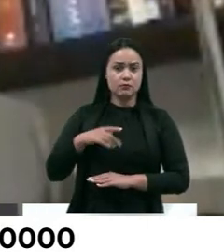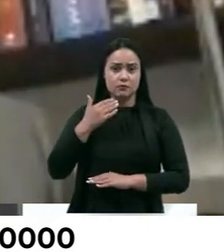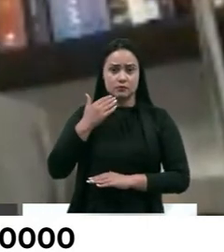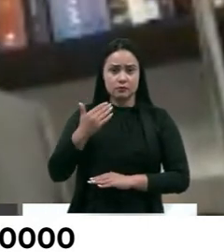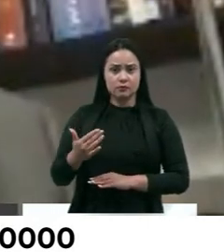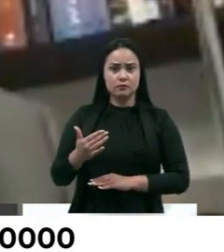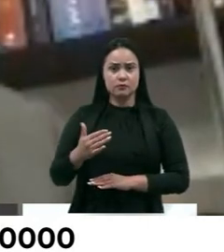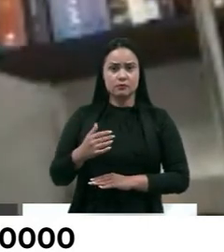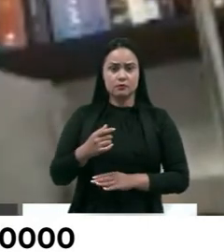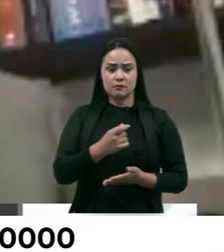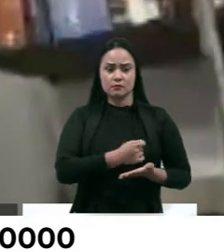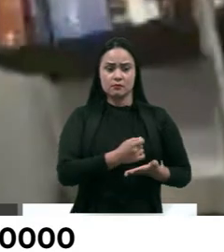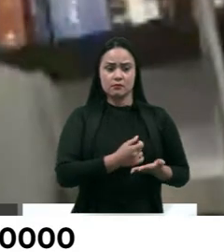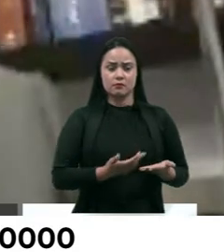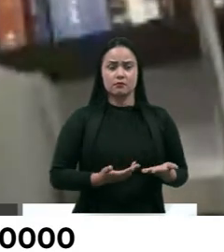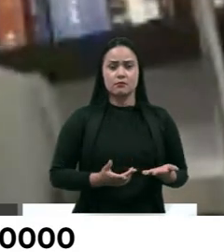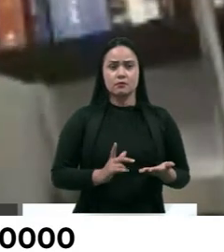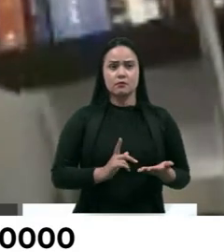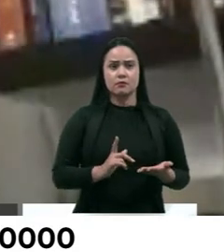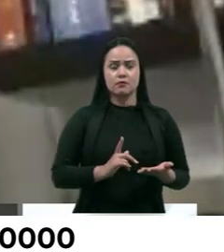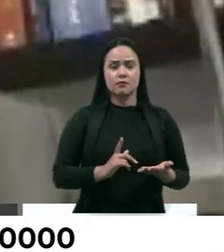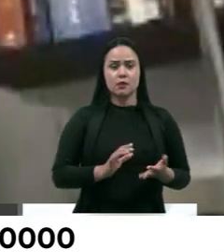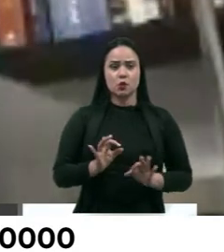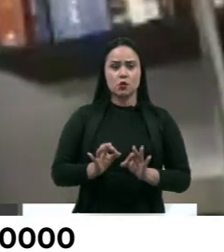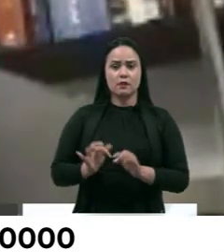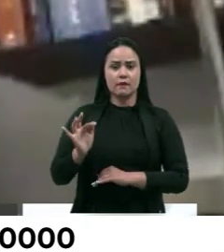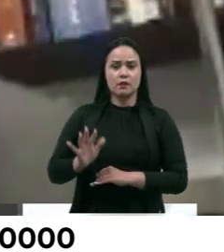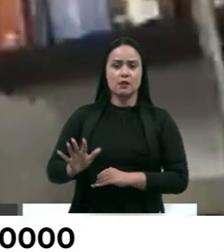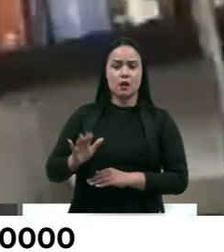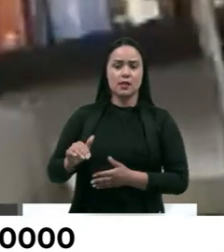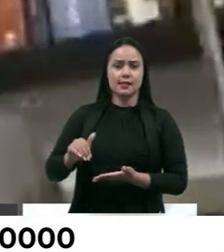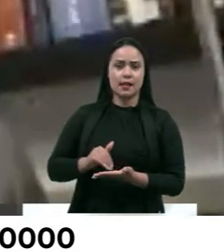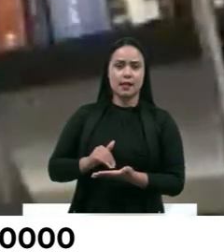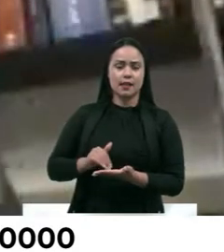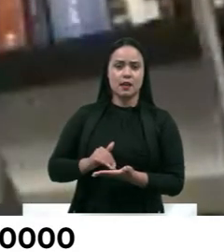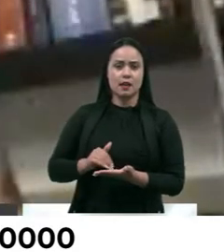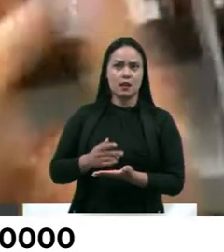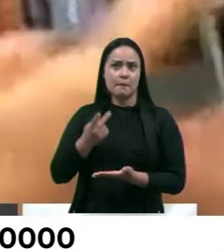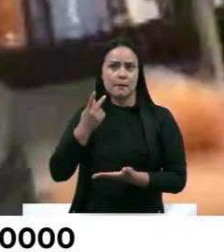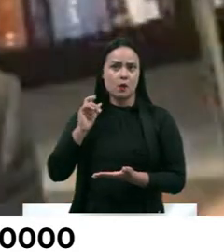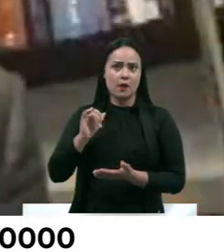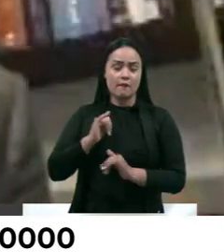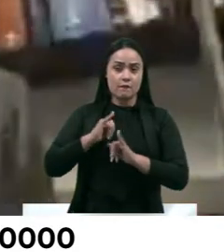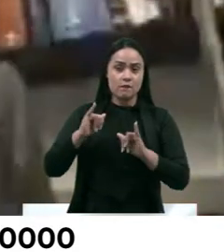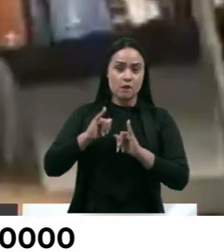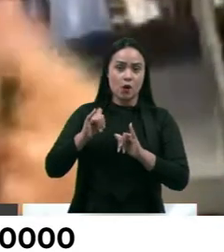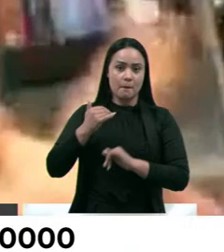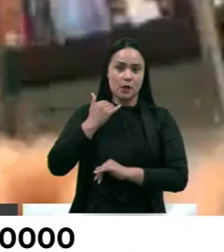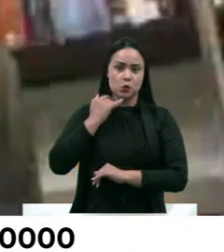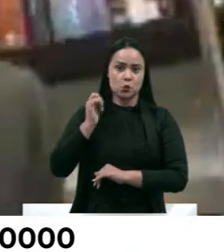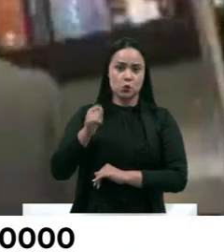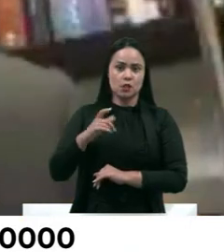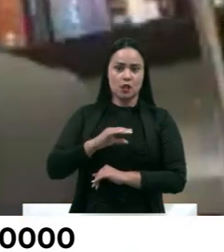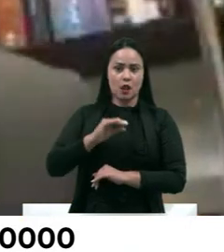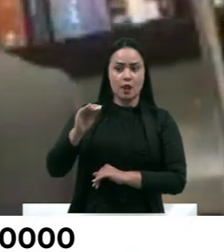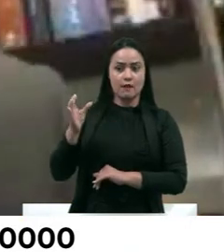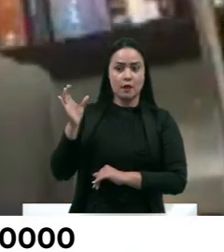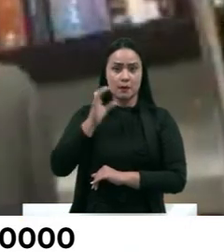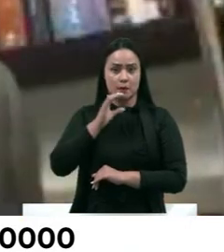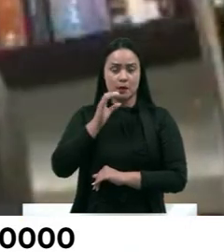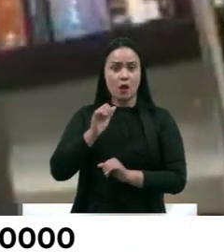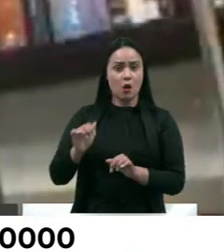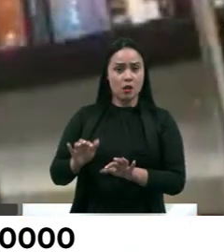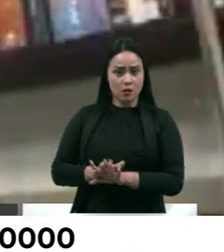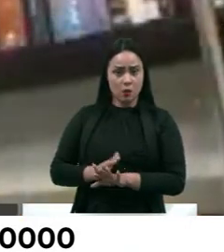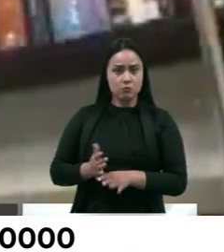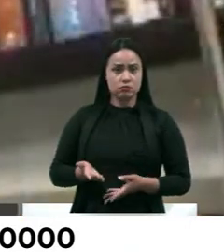peticiono ao escrivão, ou se for na Justiça Federal, diretor de secretaria, para que ele informe ao juiz e leve imediatamente a